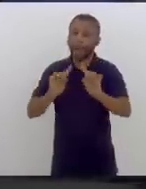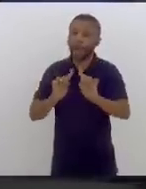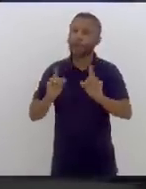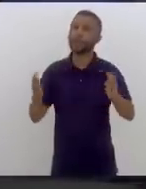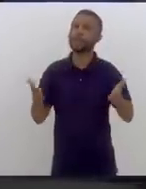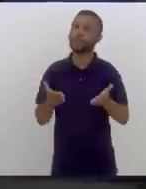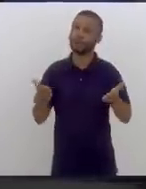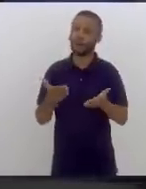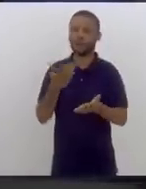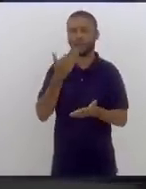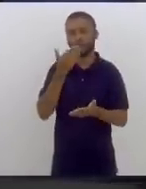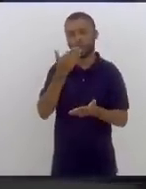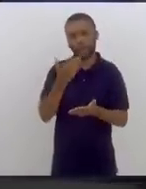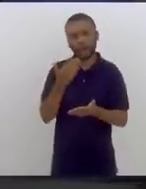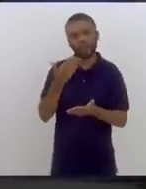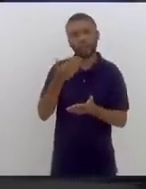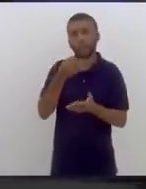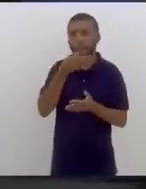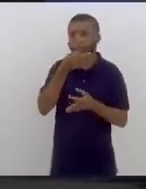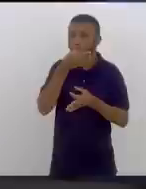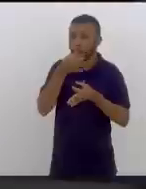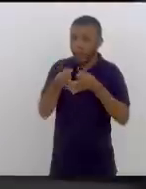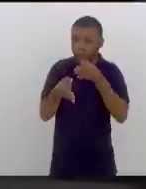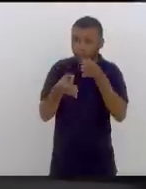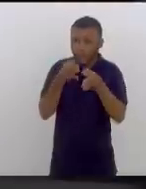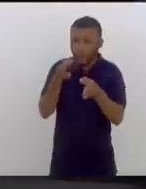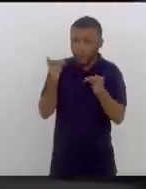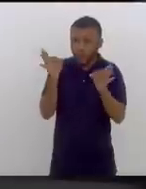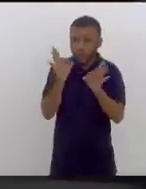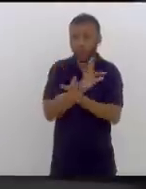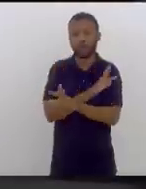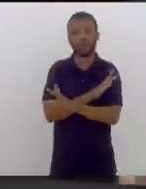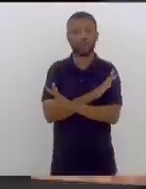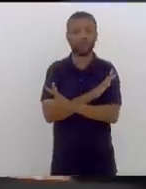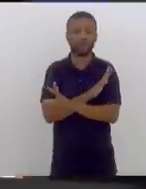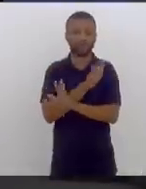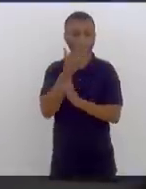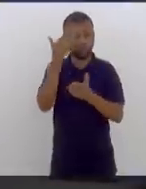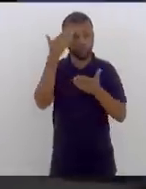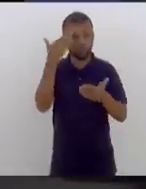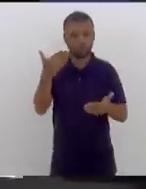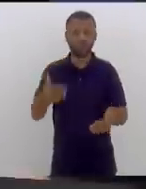pedindo um posicionamento concreto Muito obrigado